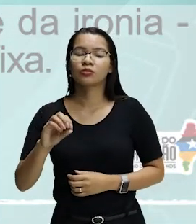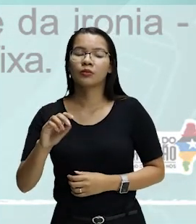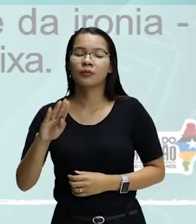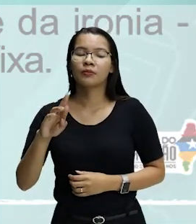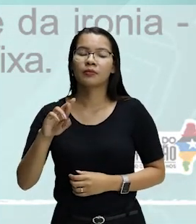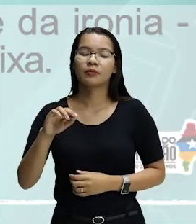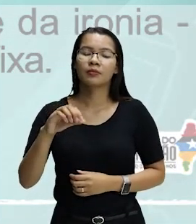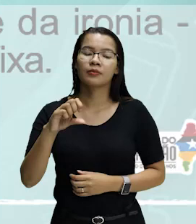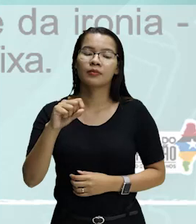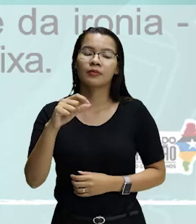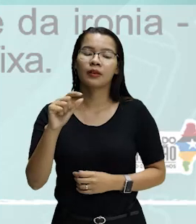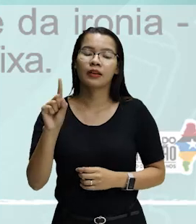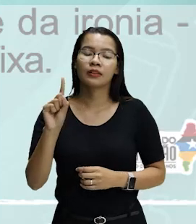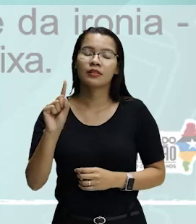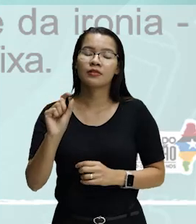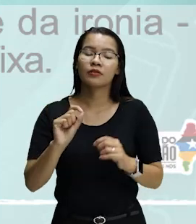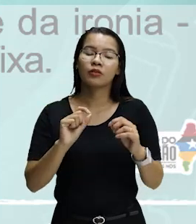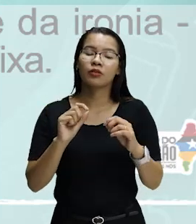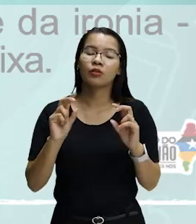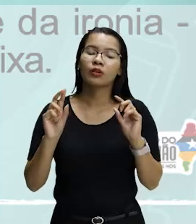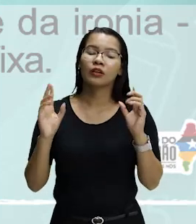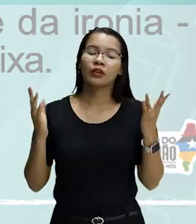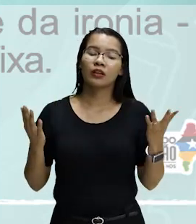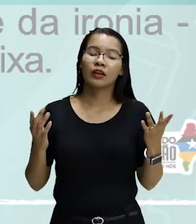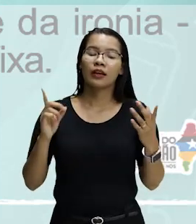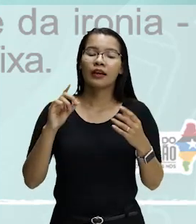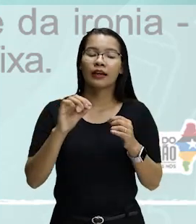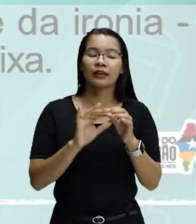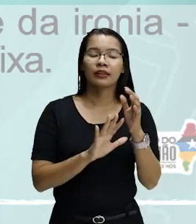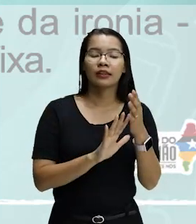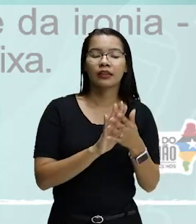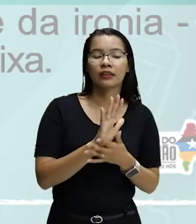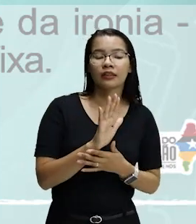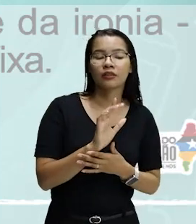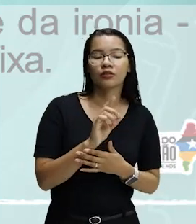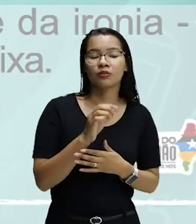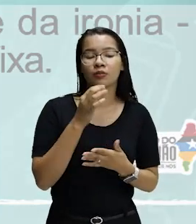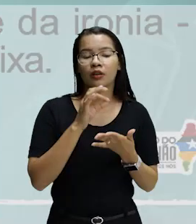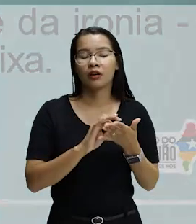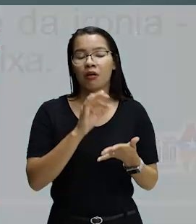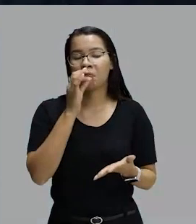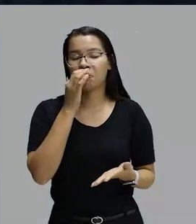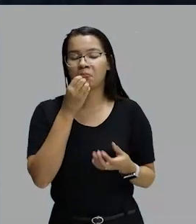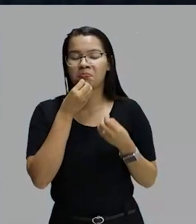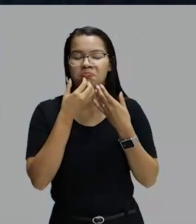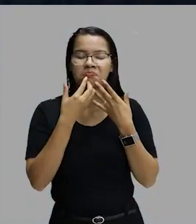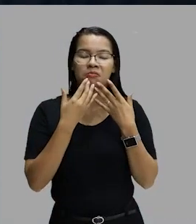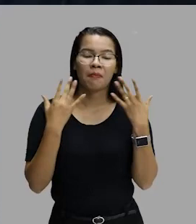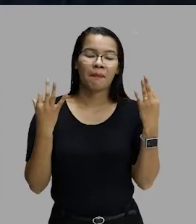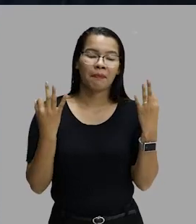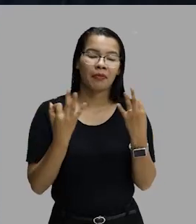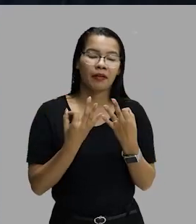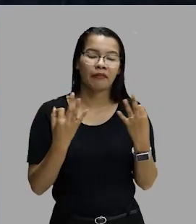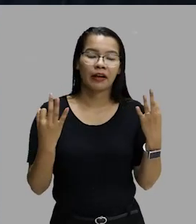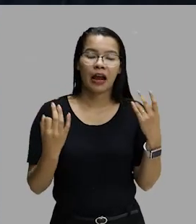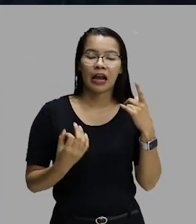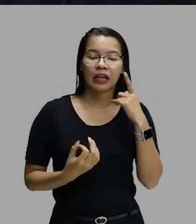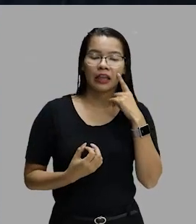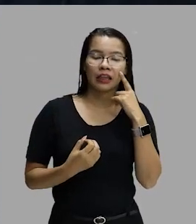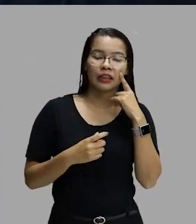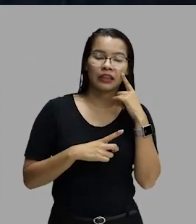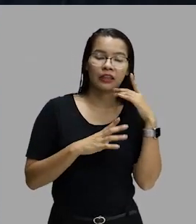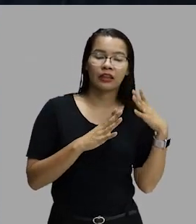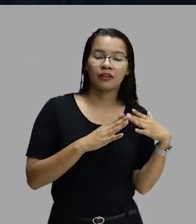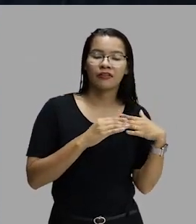o emplasto. O que ele diz do emplasto? A invenção de um medicamento sublime. A tal ideia que o teria levado